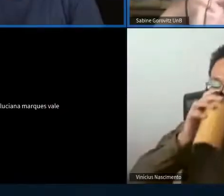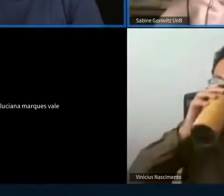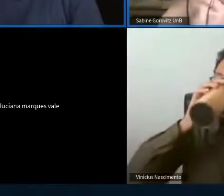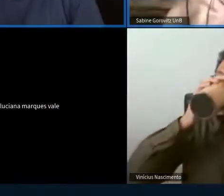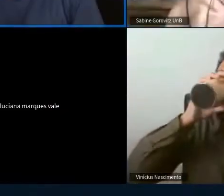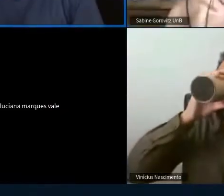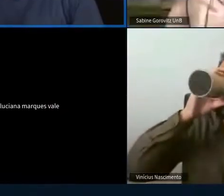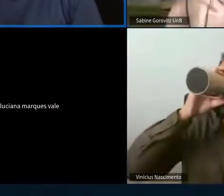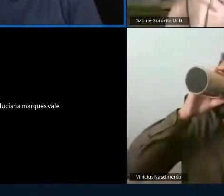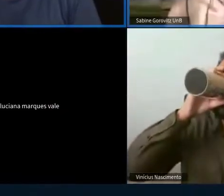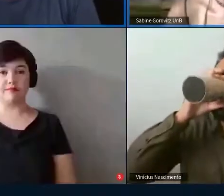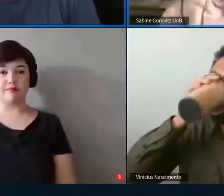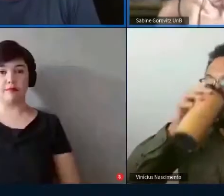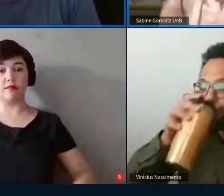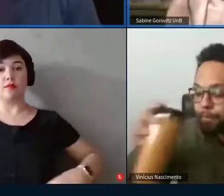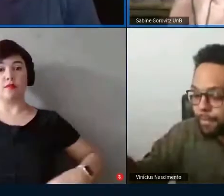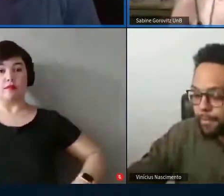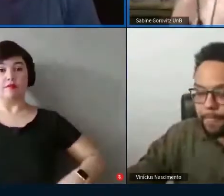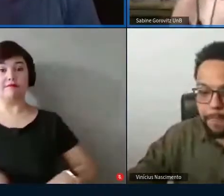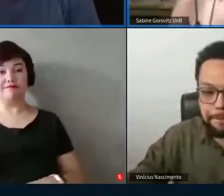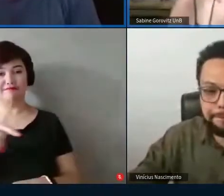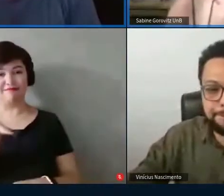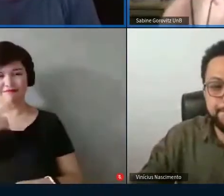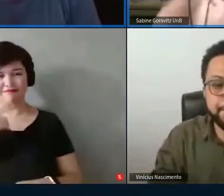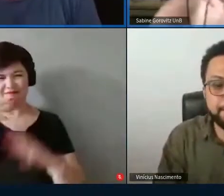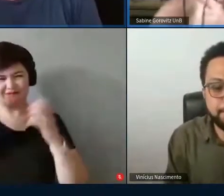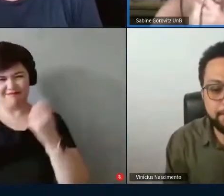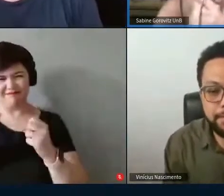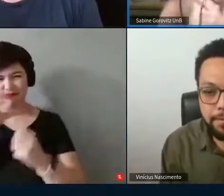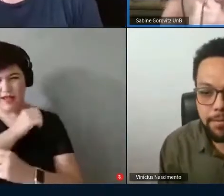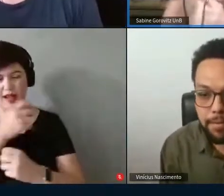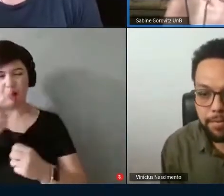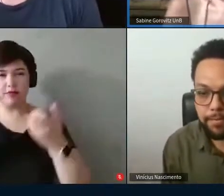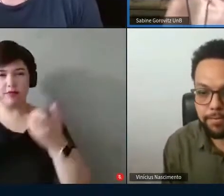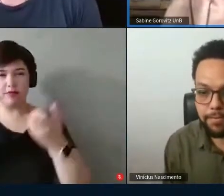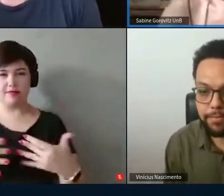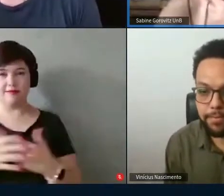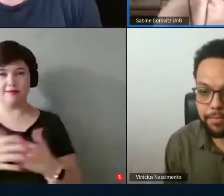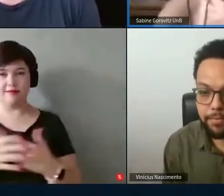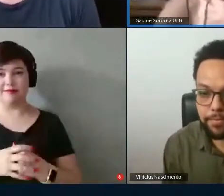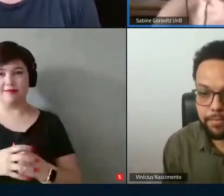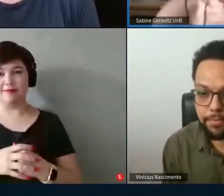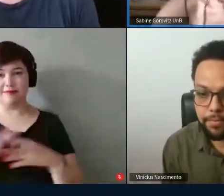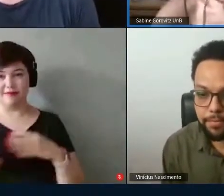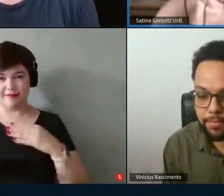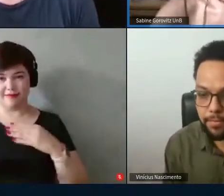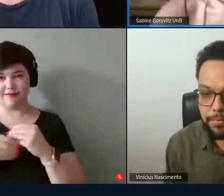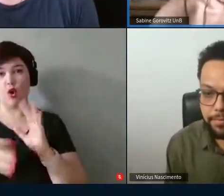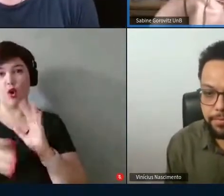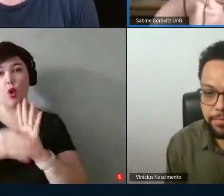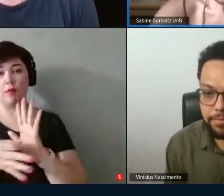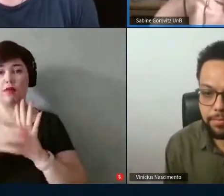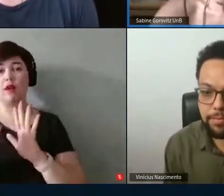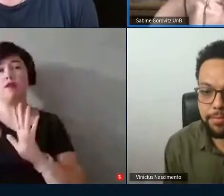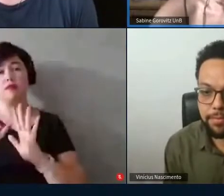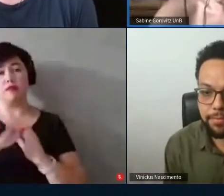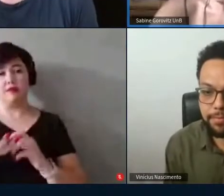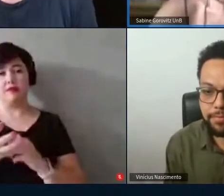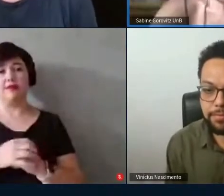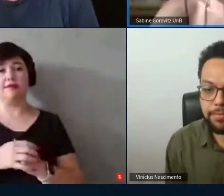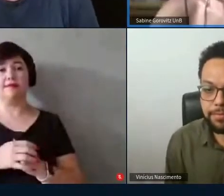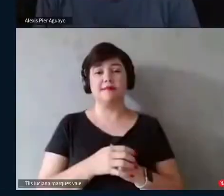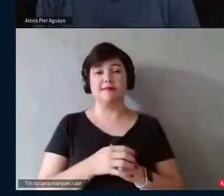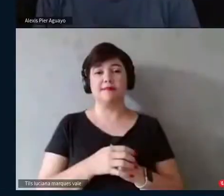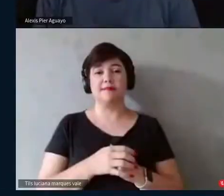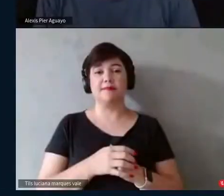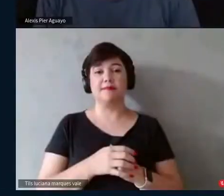Professora, me permite só uma consideração rápida? Fazer uma consideração, comentário se você quiser. Vinícius, também, se você